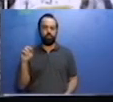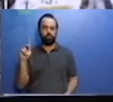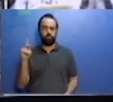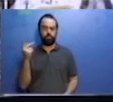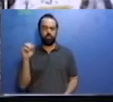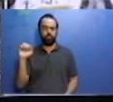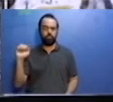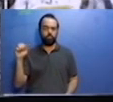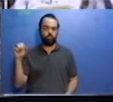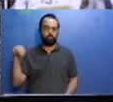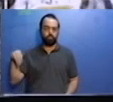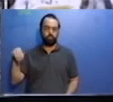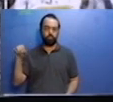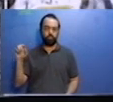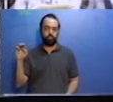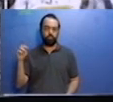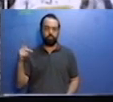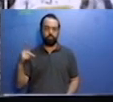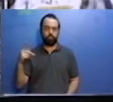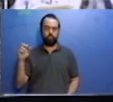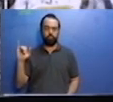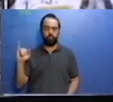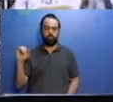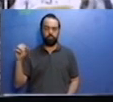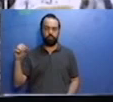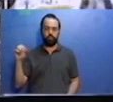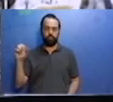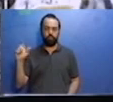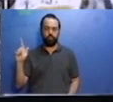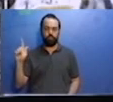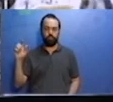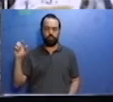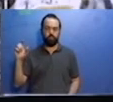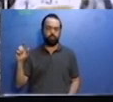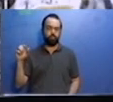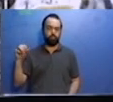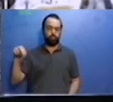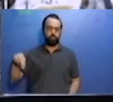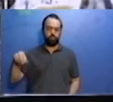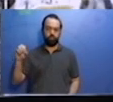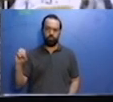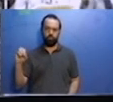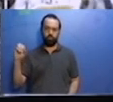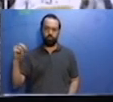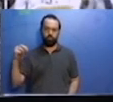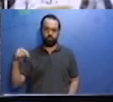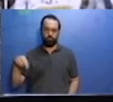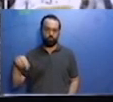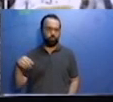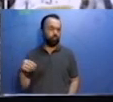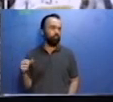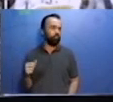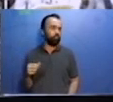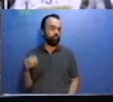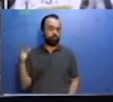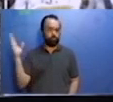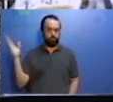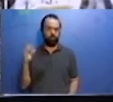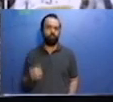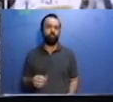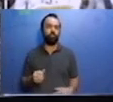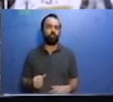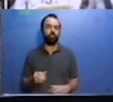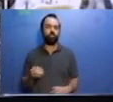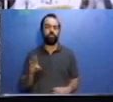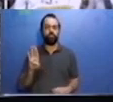culinária brasileira e pode ser feito pratos como o estrogonofe, por exemplo. Aqui nós temos bolores que